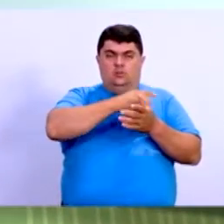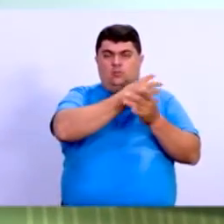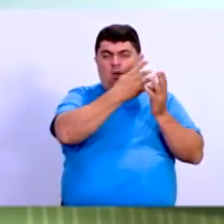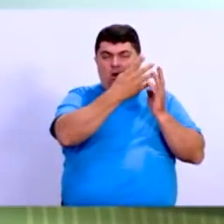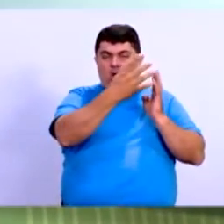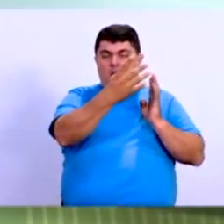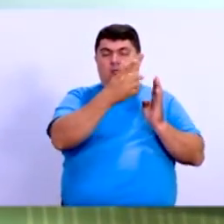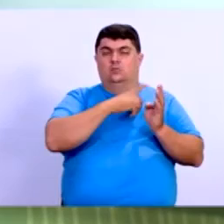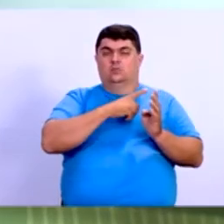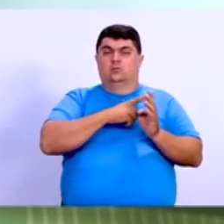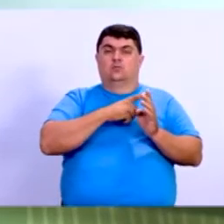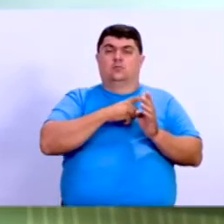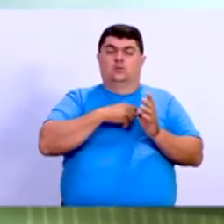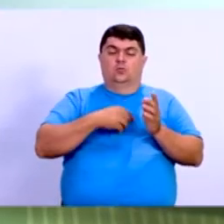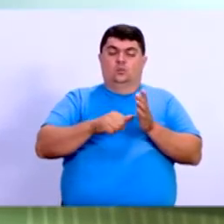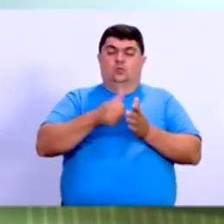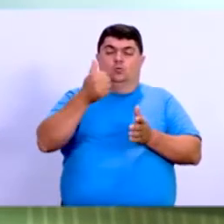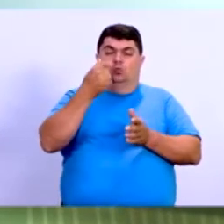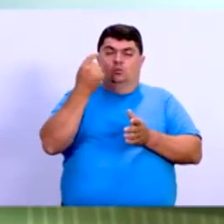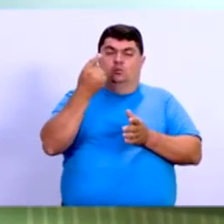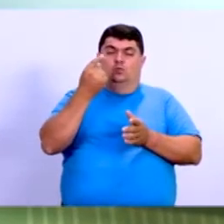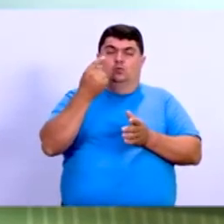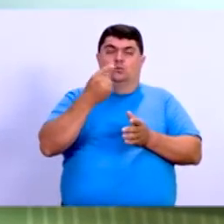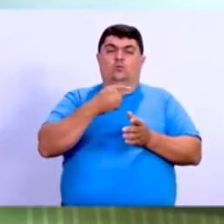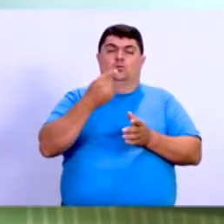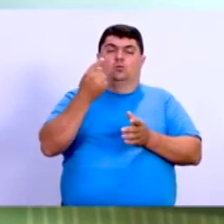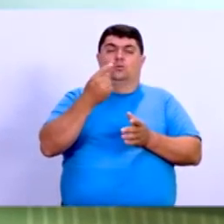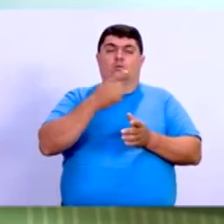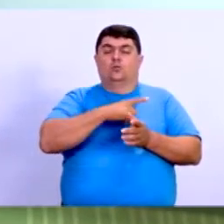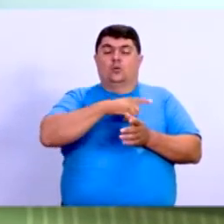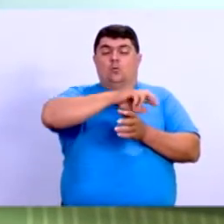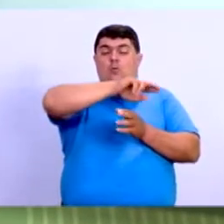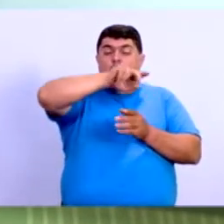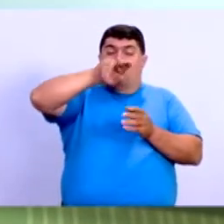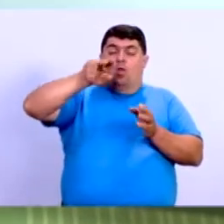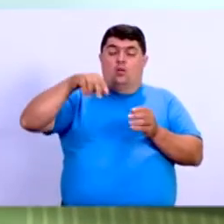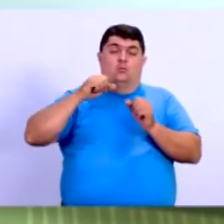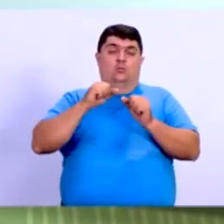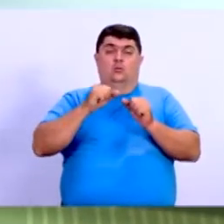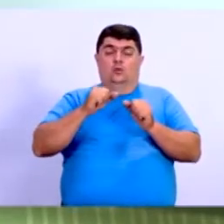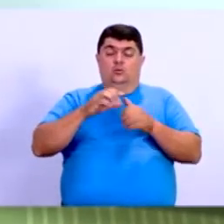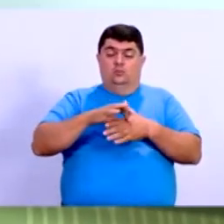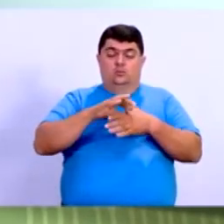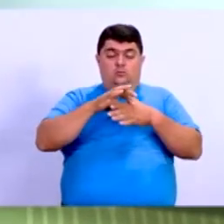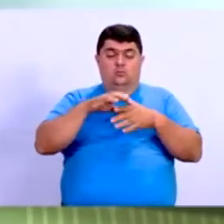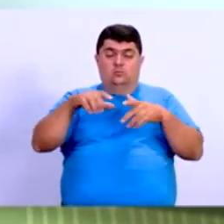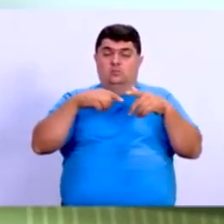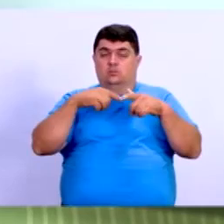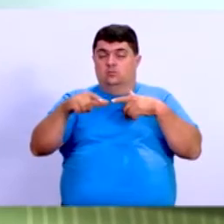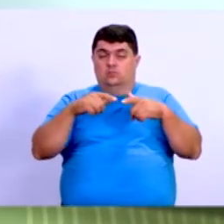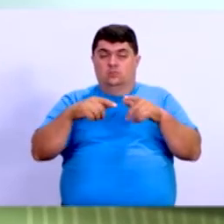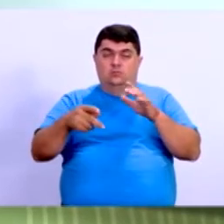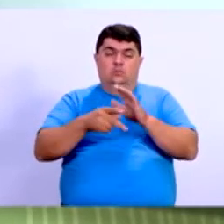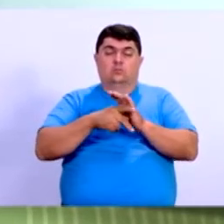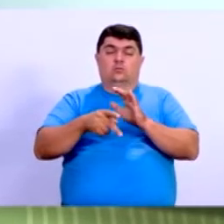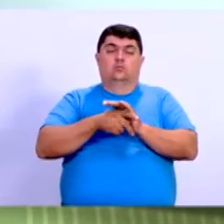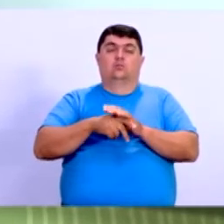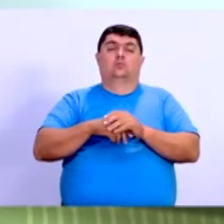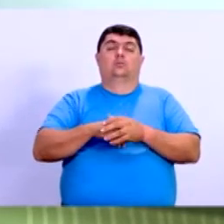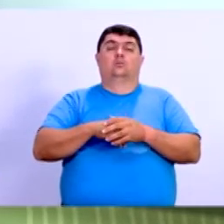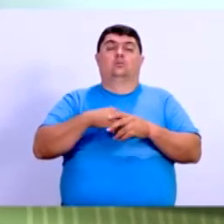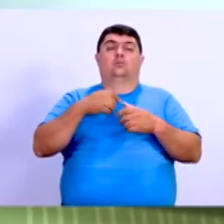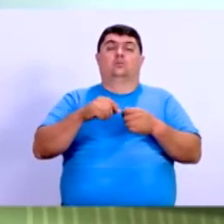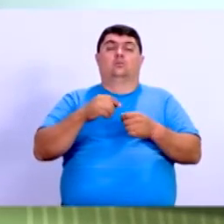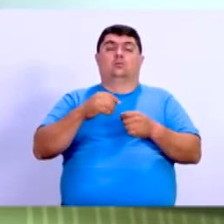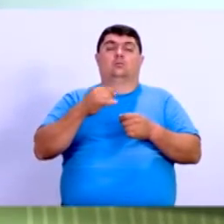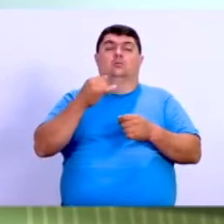uso, então, você tem um principal e você pode ter outros de atividades principais que vão estar ocorrendo dentro do sistema, que